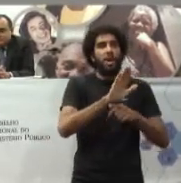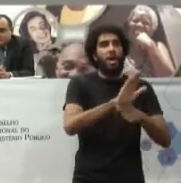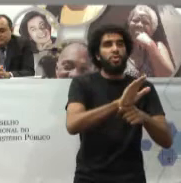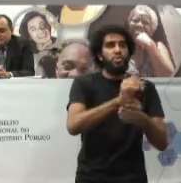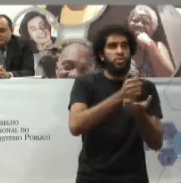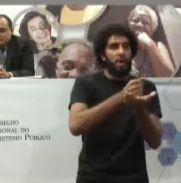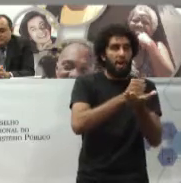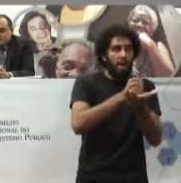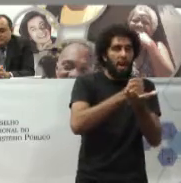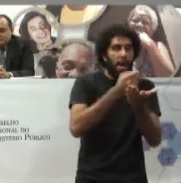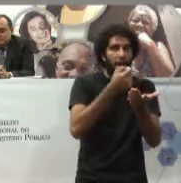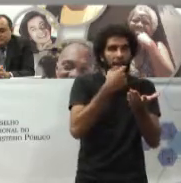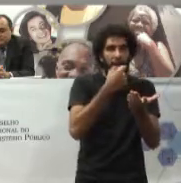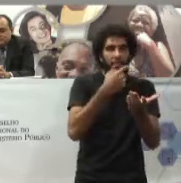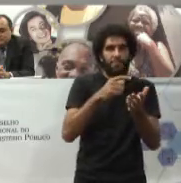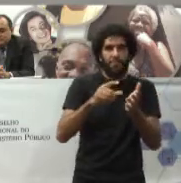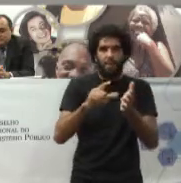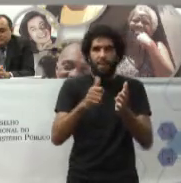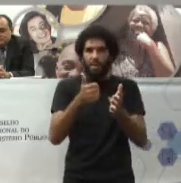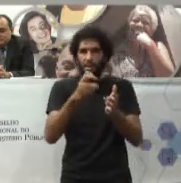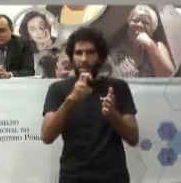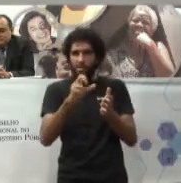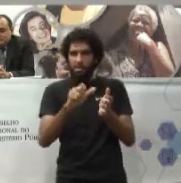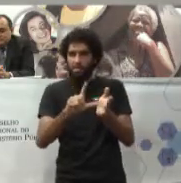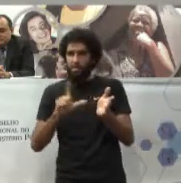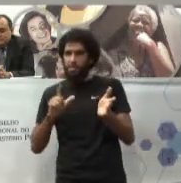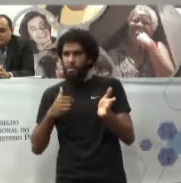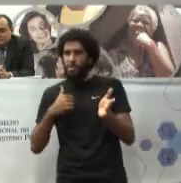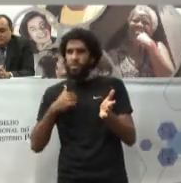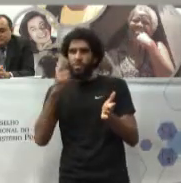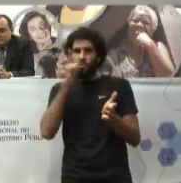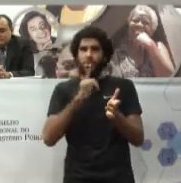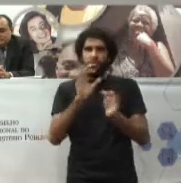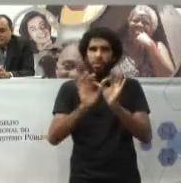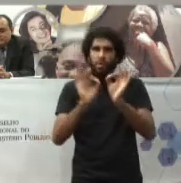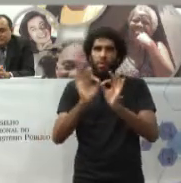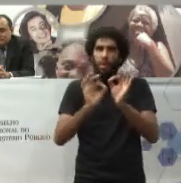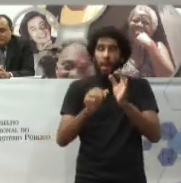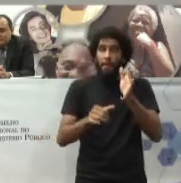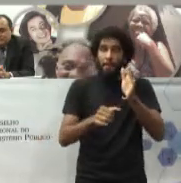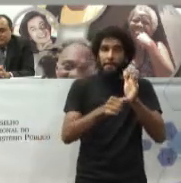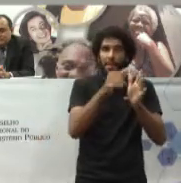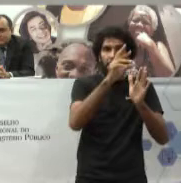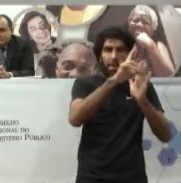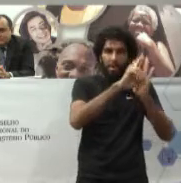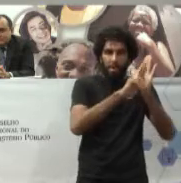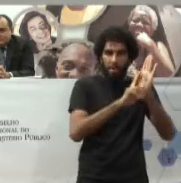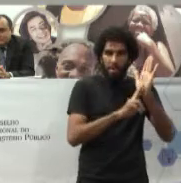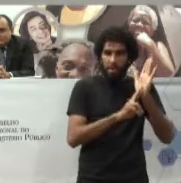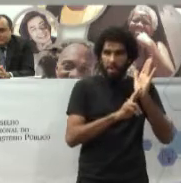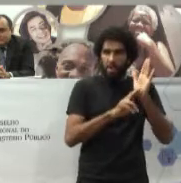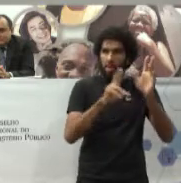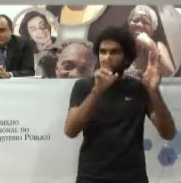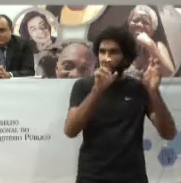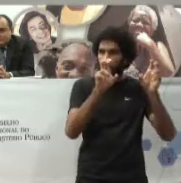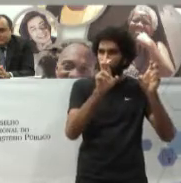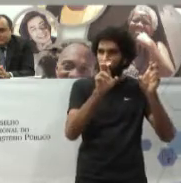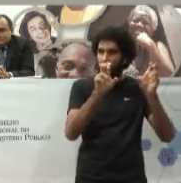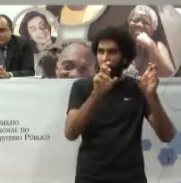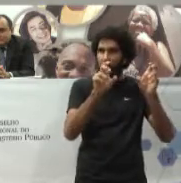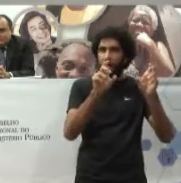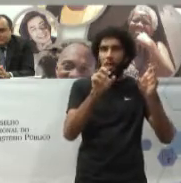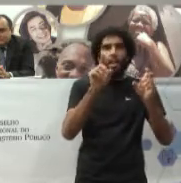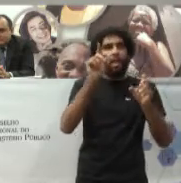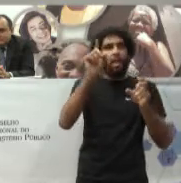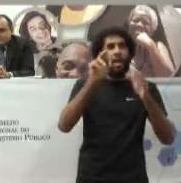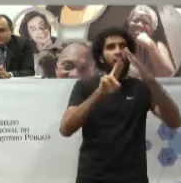há 15 anos a gente conseguiu produzir uma das primeiras dissertações a respeito desse tema na universidade federal de santa catarina inclusive